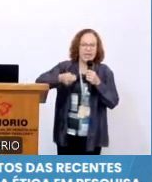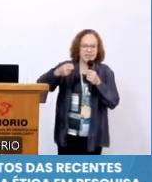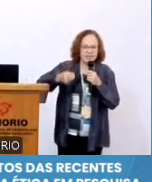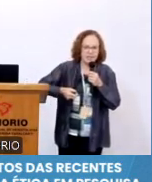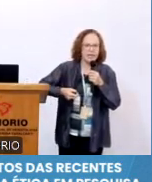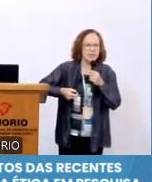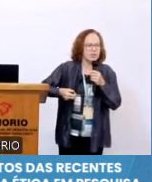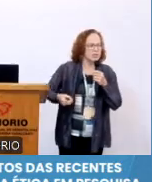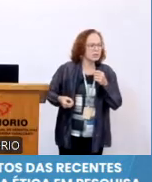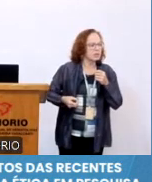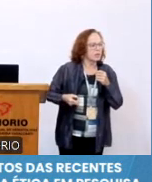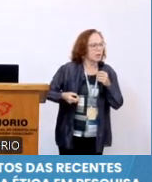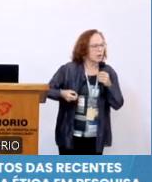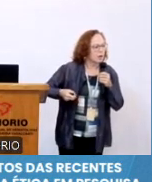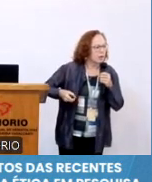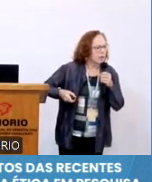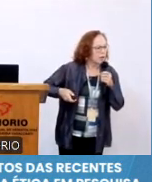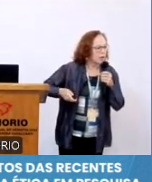o guia é 6.